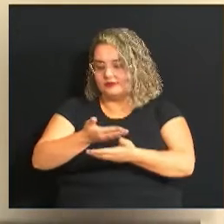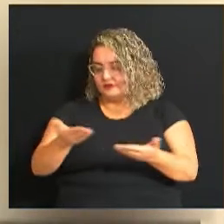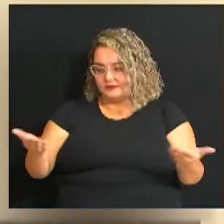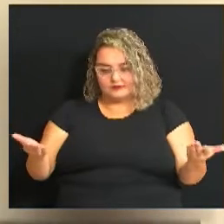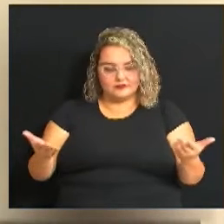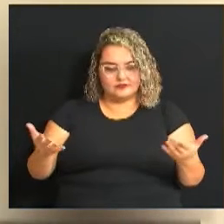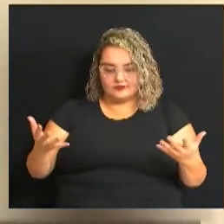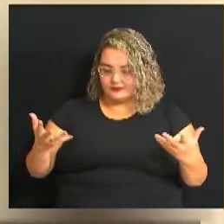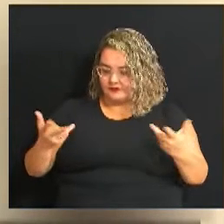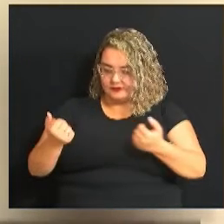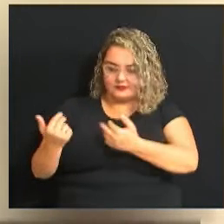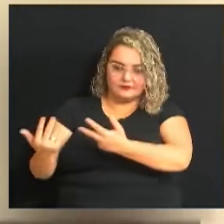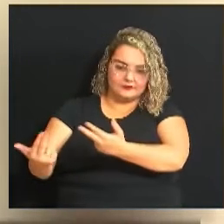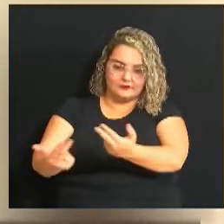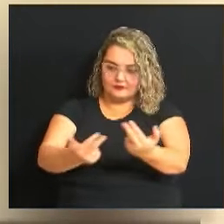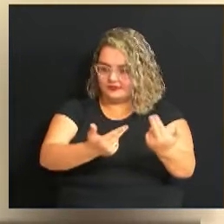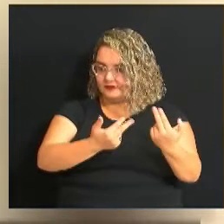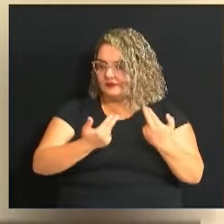indistintamente.